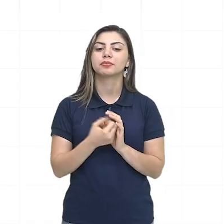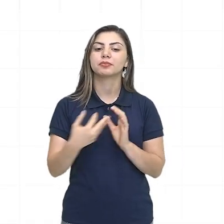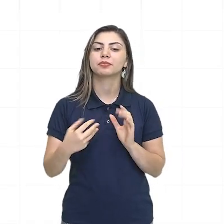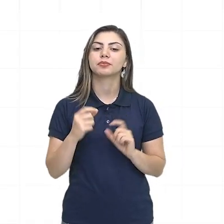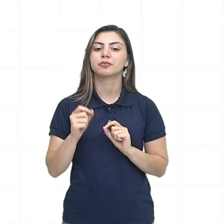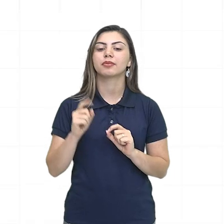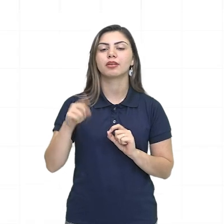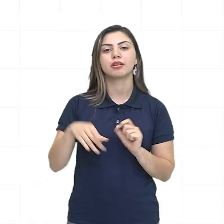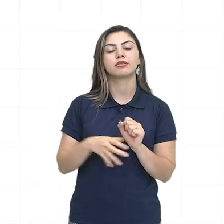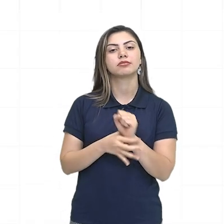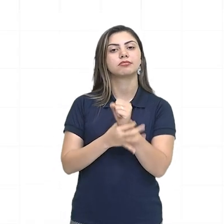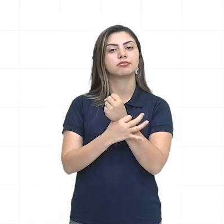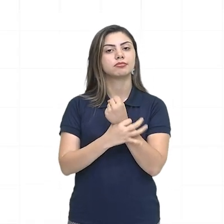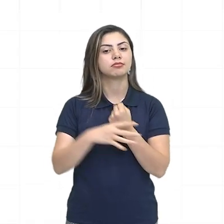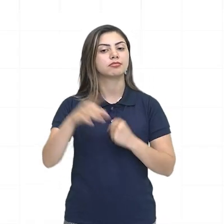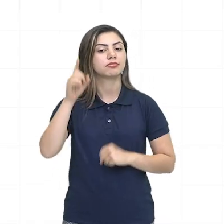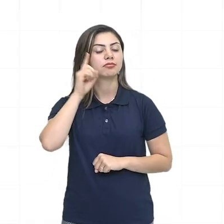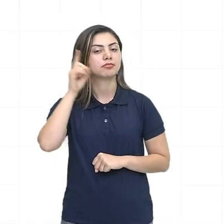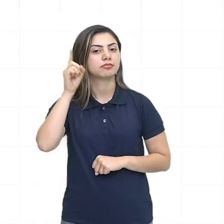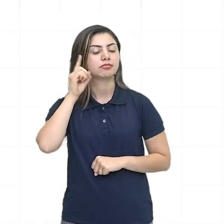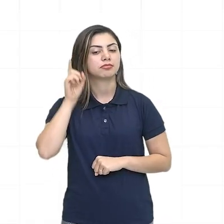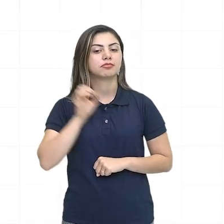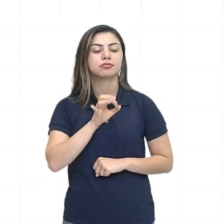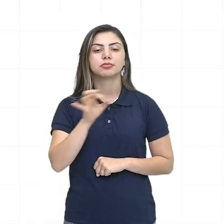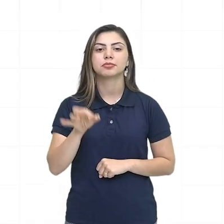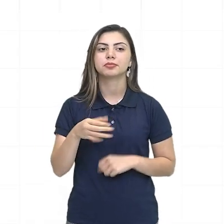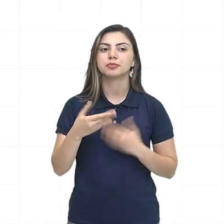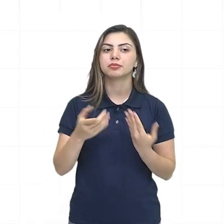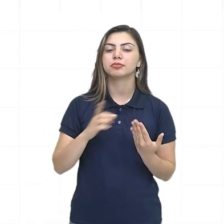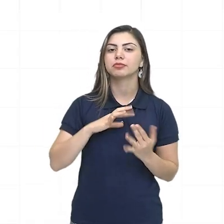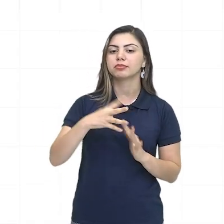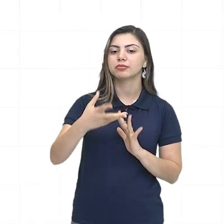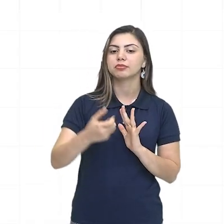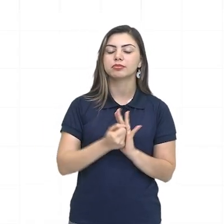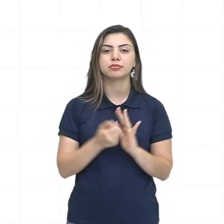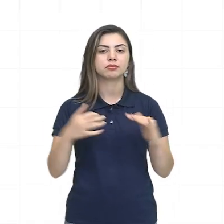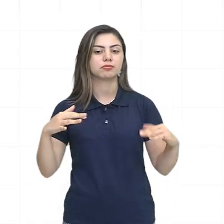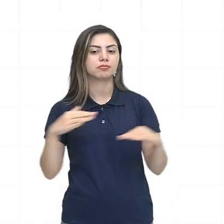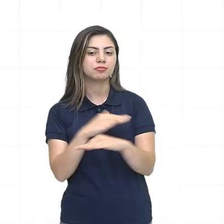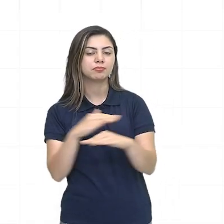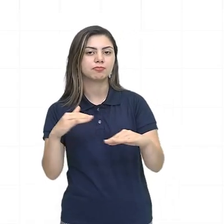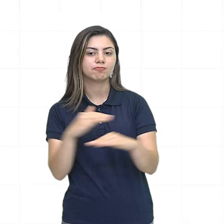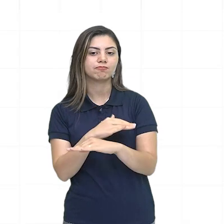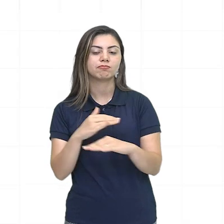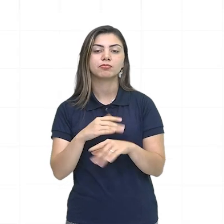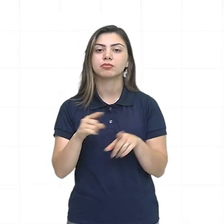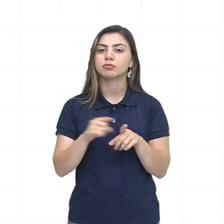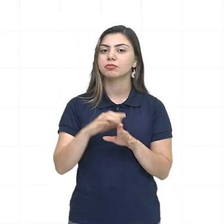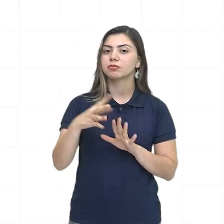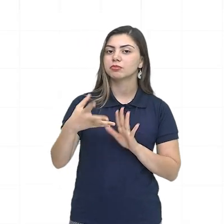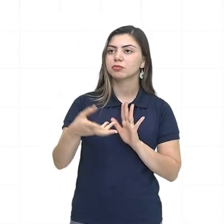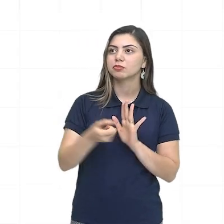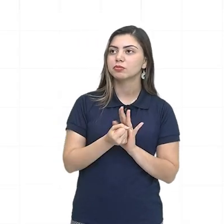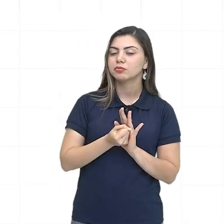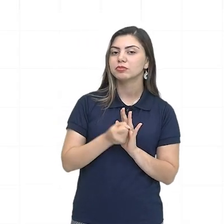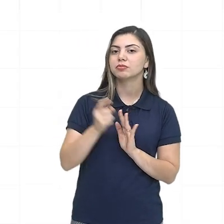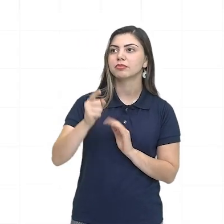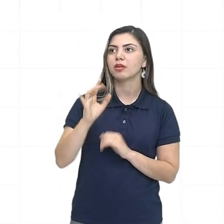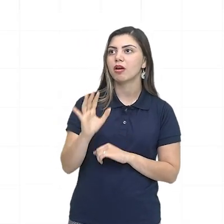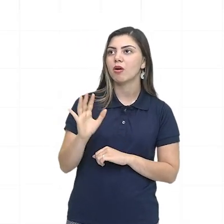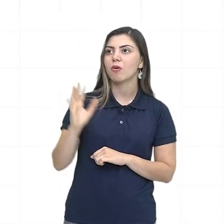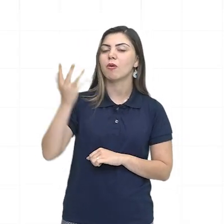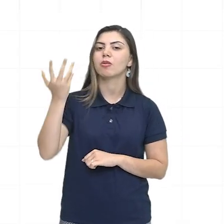segurança no dia a dia, ou seja, os símbolos no trânsito, os símbolos de emergência,